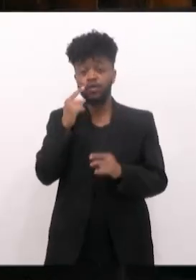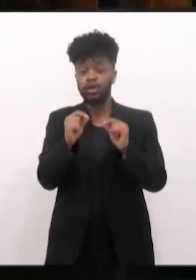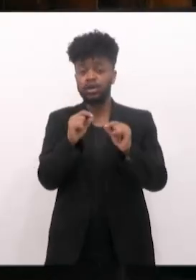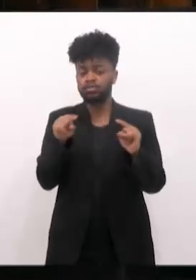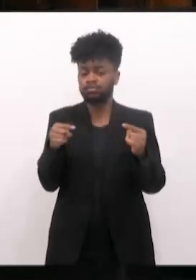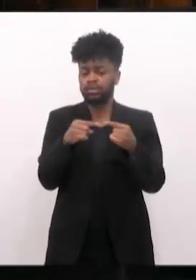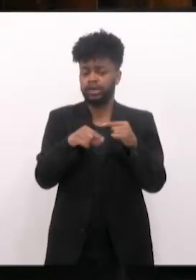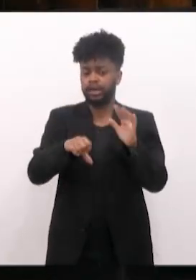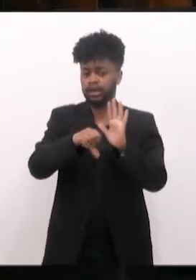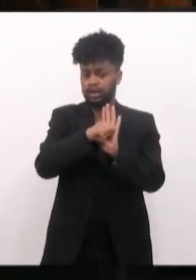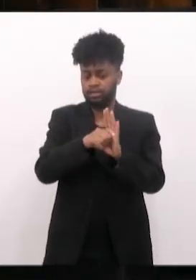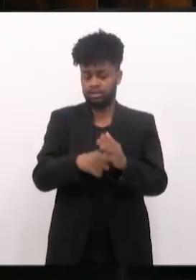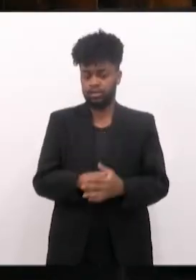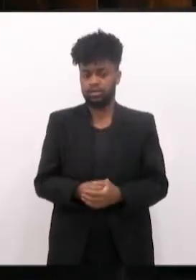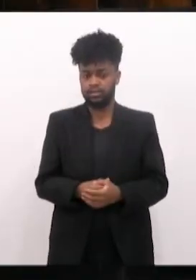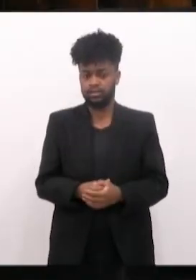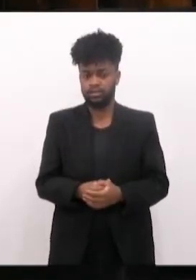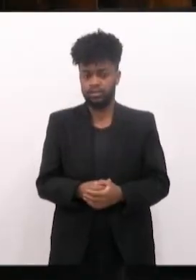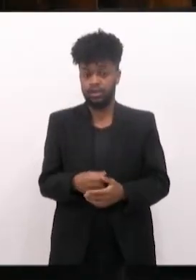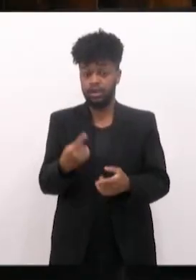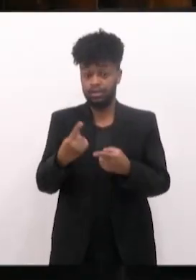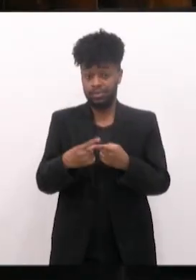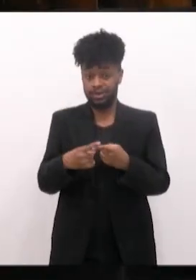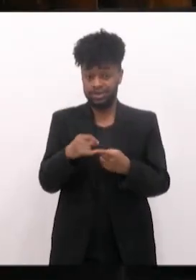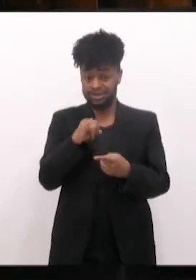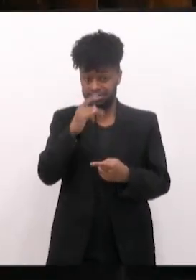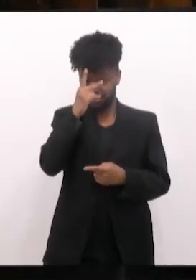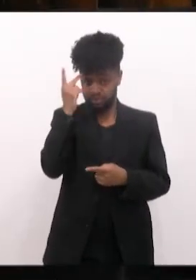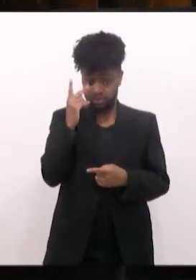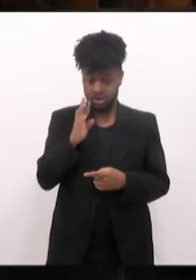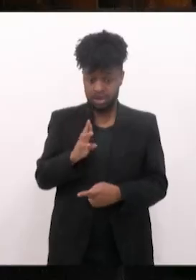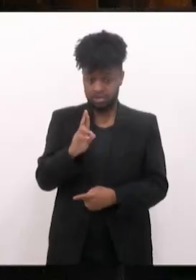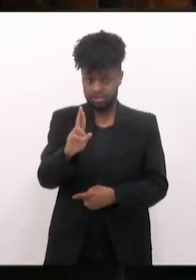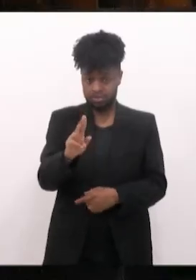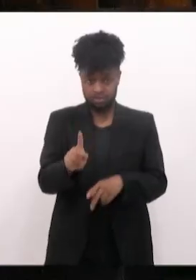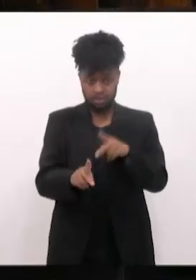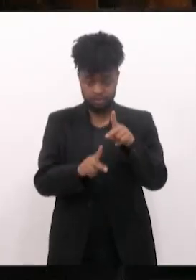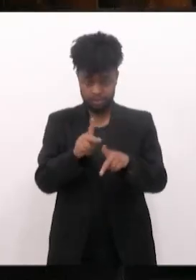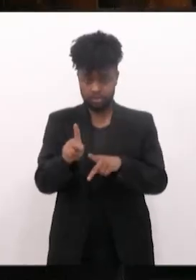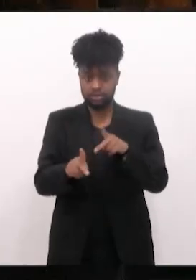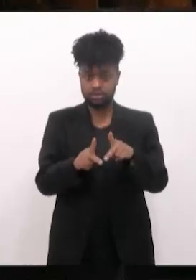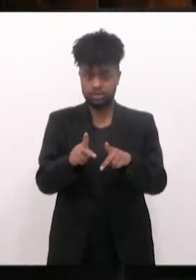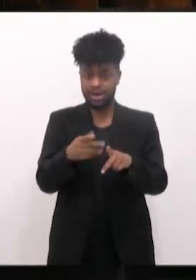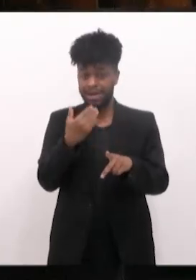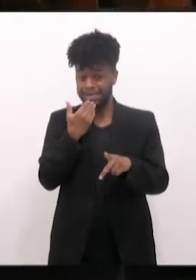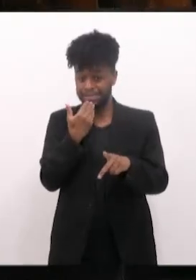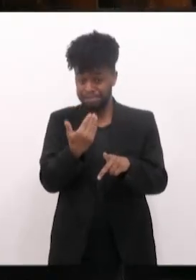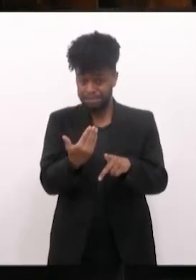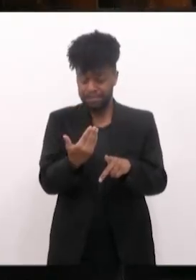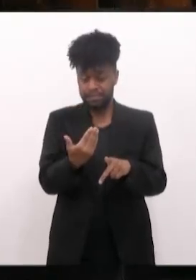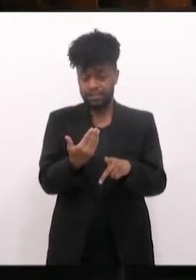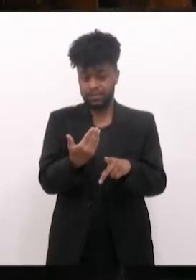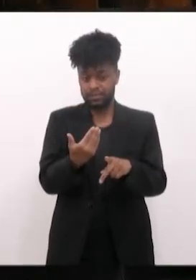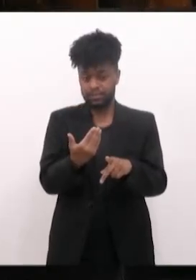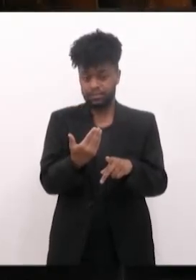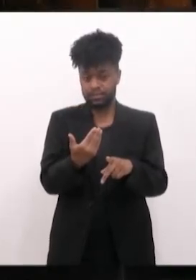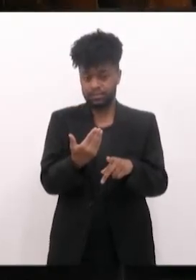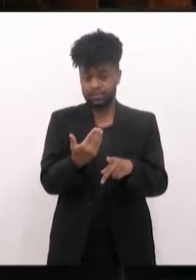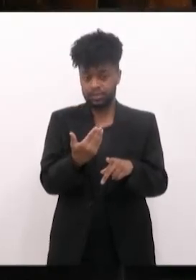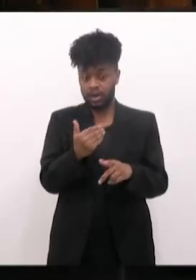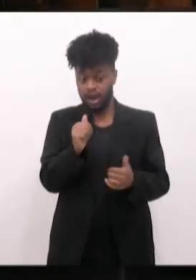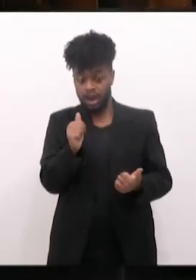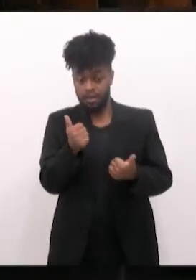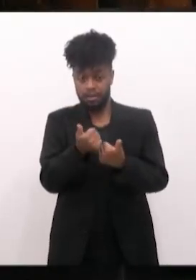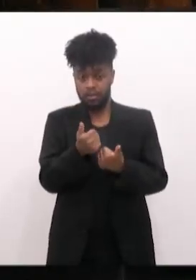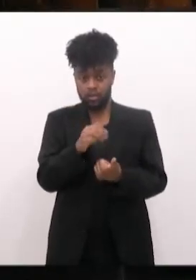crime. Quando alguém que representa a população solicita o auxílio